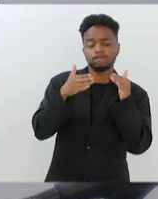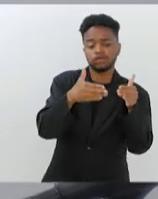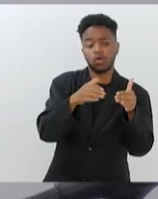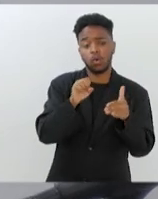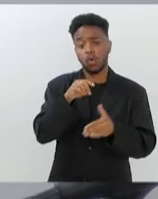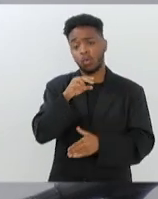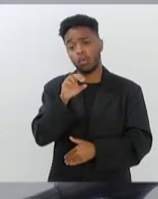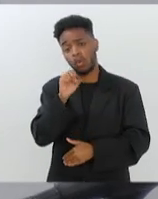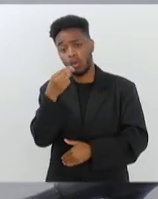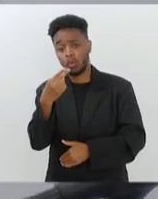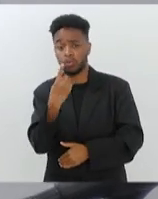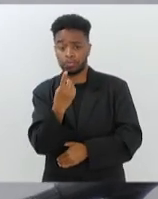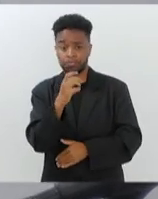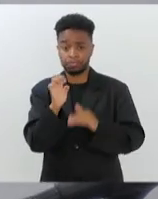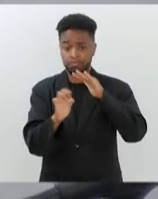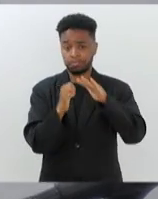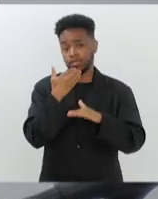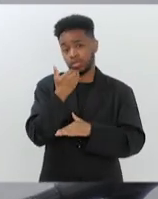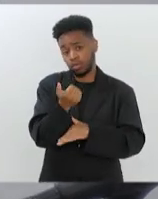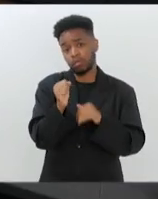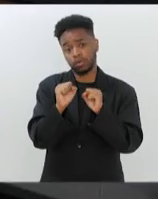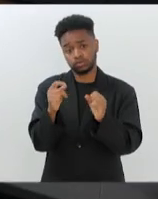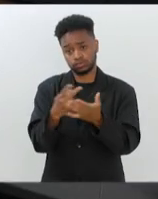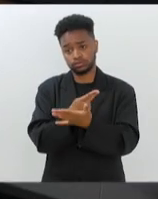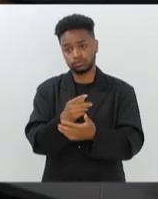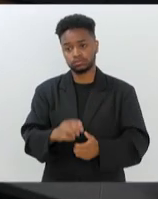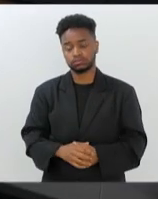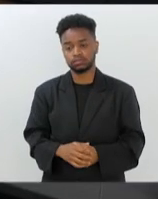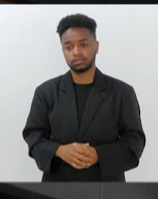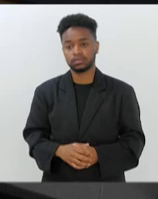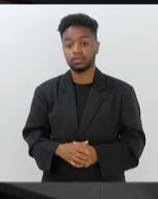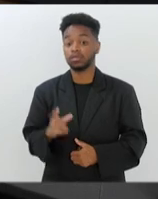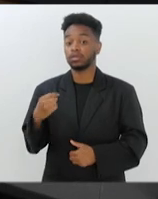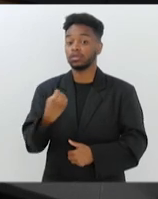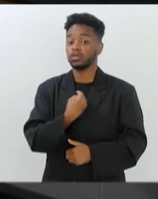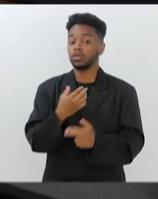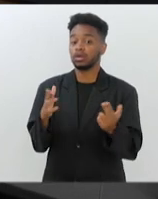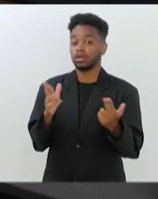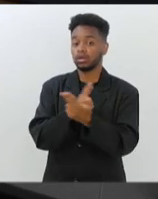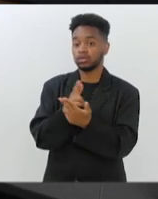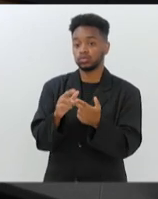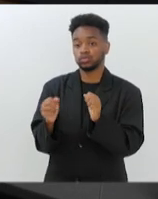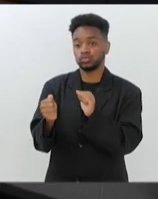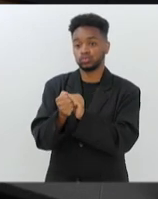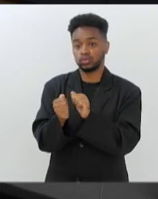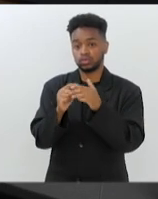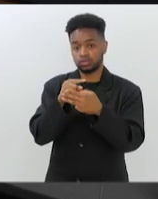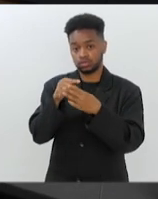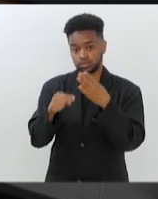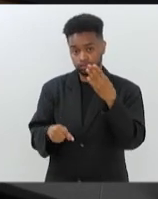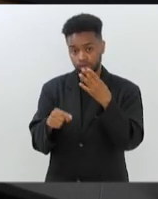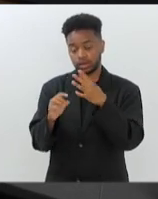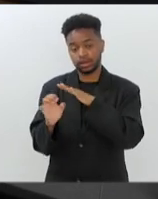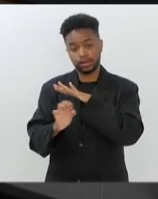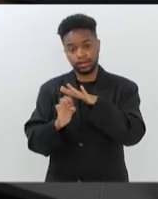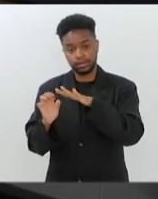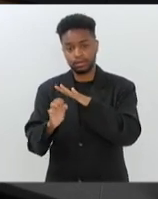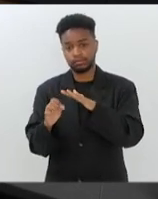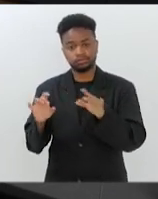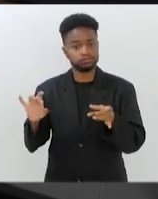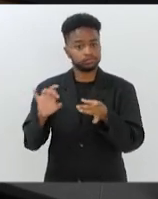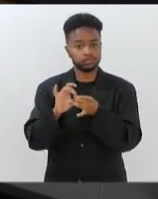mesmo ISS posso lhe garantir Deputado que a nossa relação com as agências com todas as quatro é totalmente